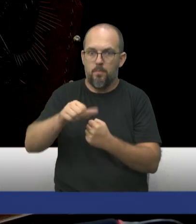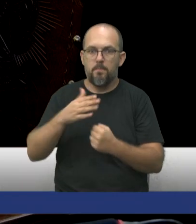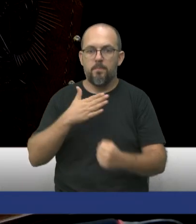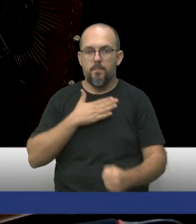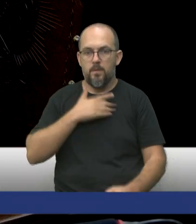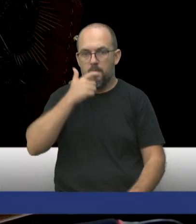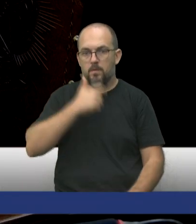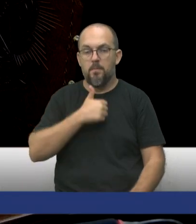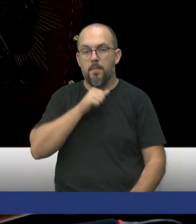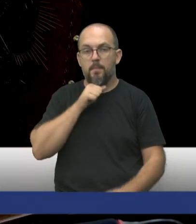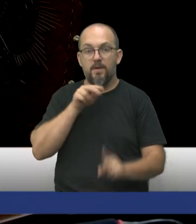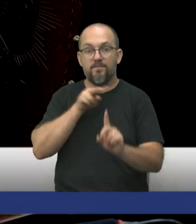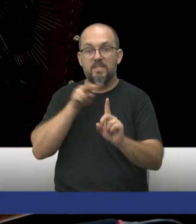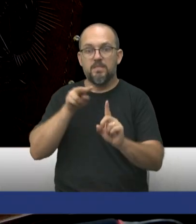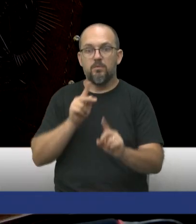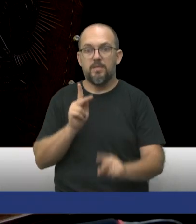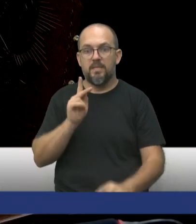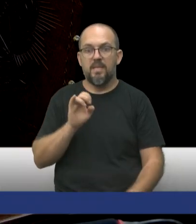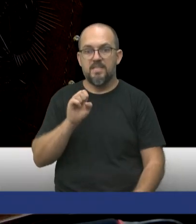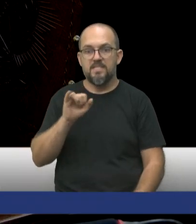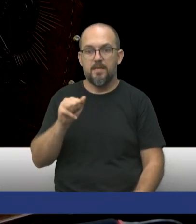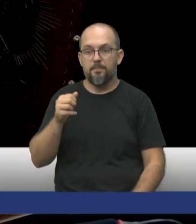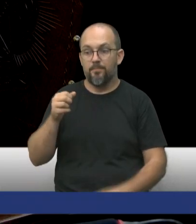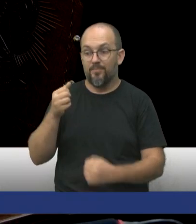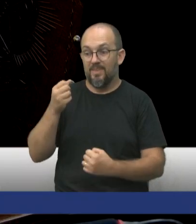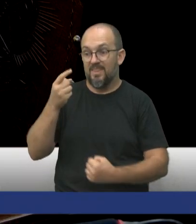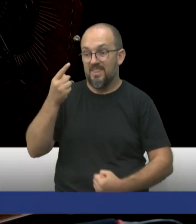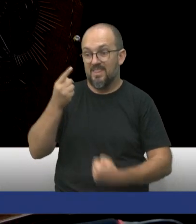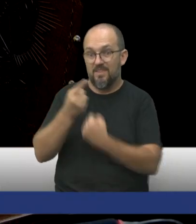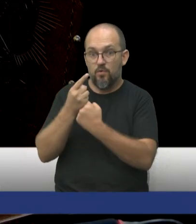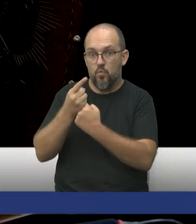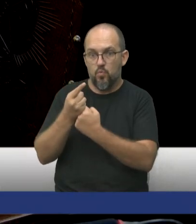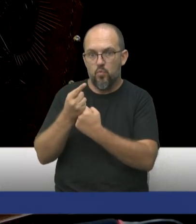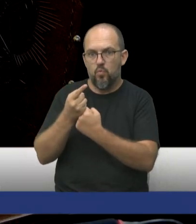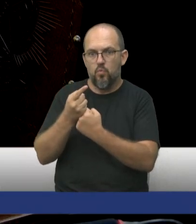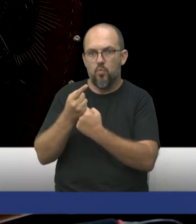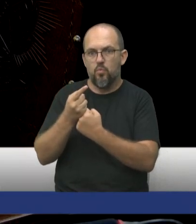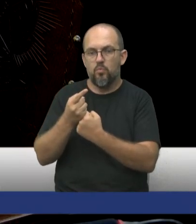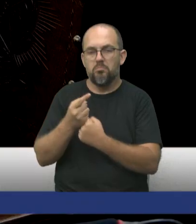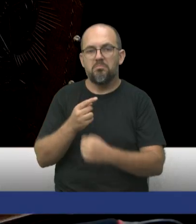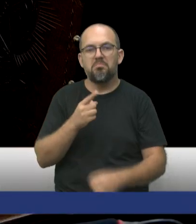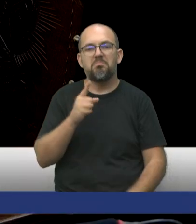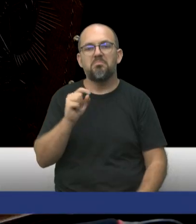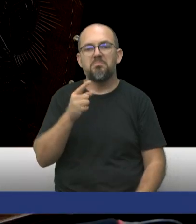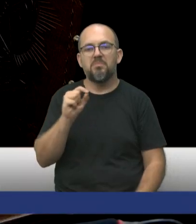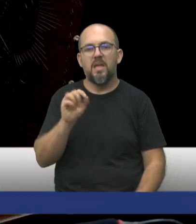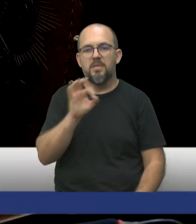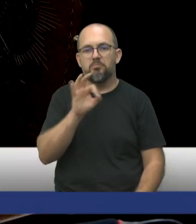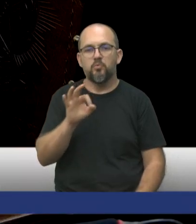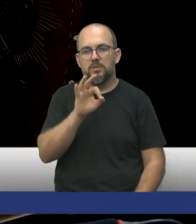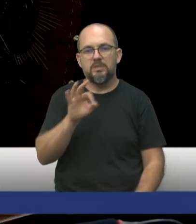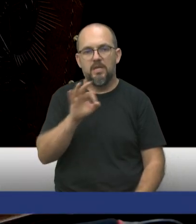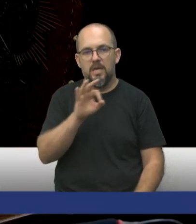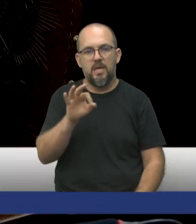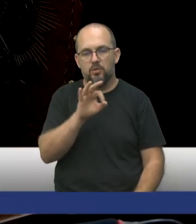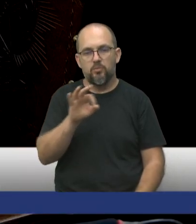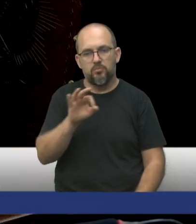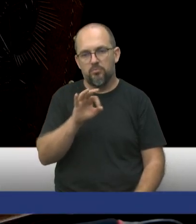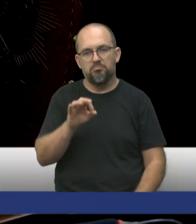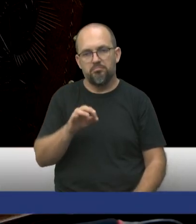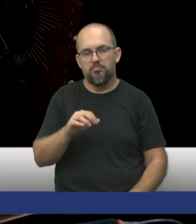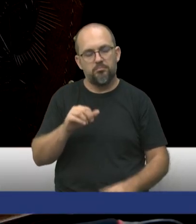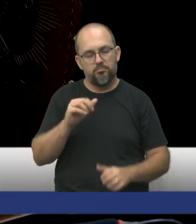Késia, aqueles que são nível 1, que 10% sai do espectro, que isso é fala do Dr. Paulo Liberalias hoje,